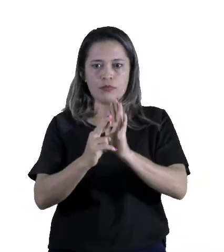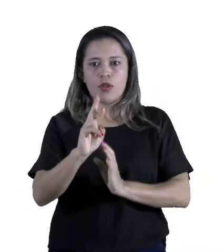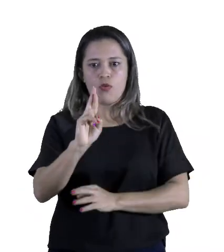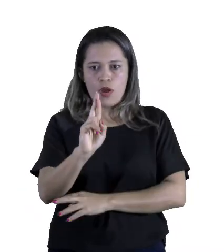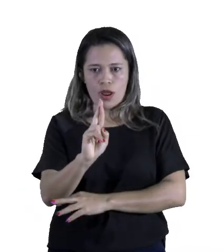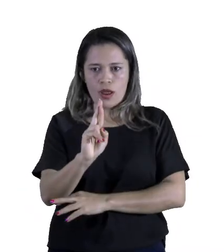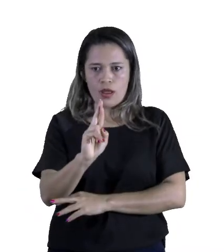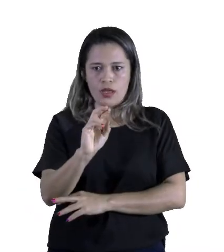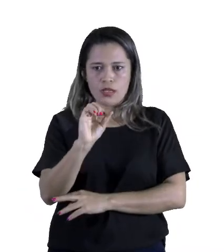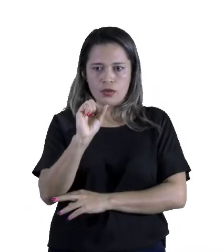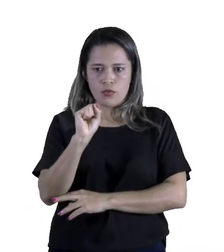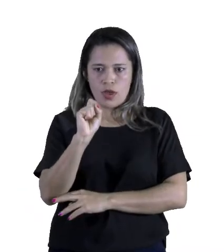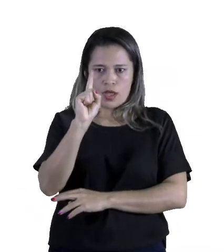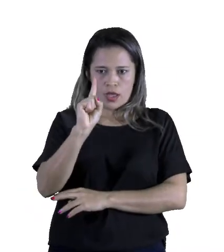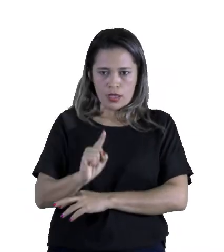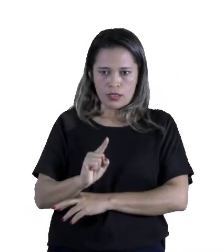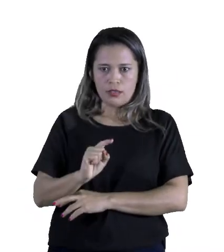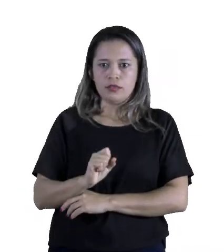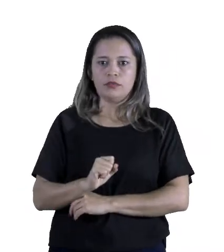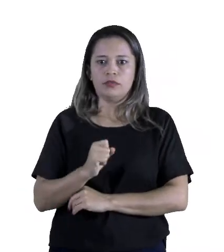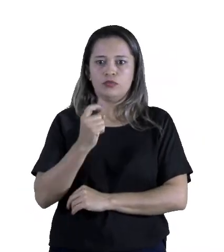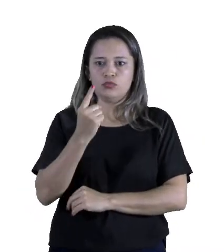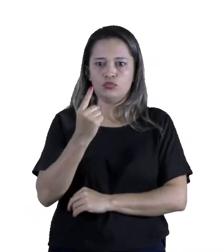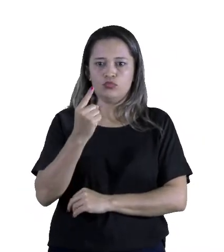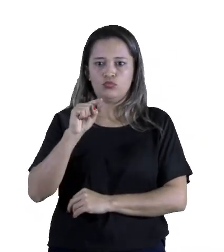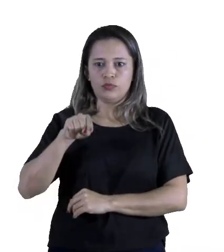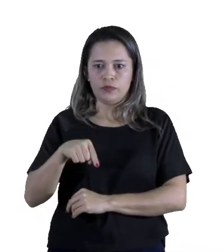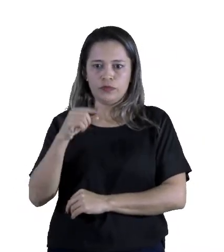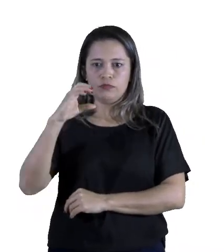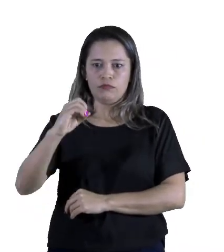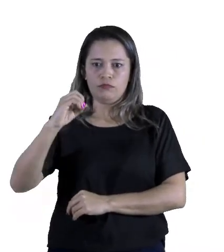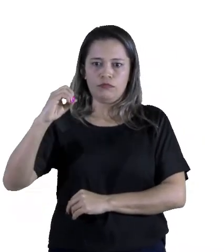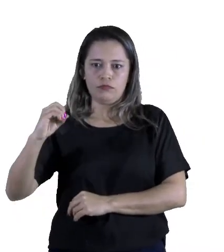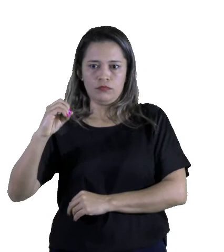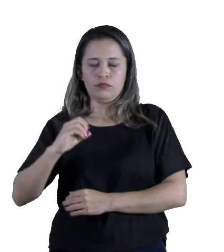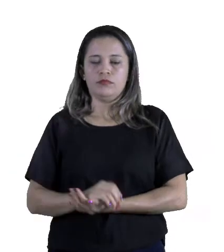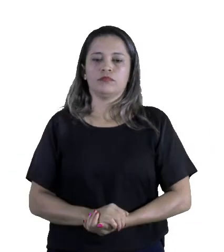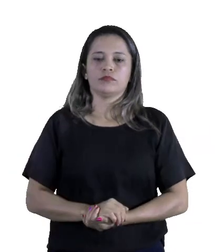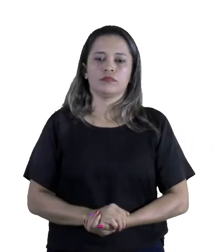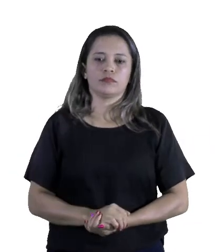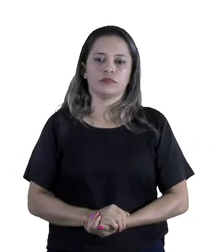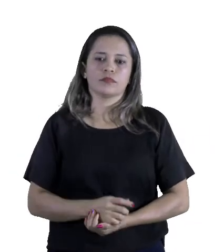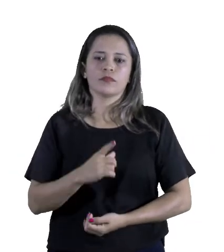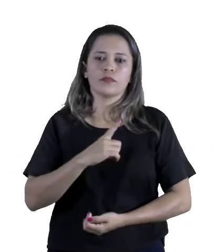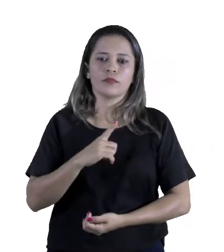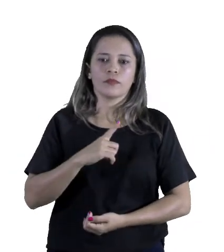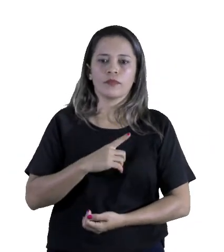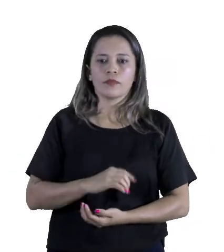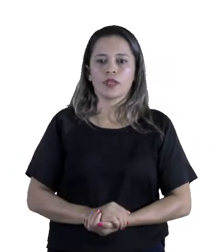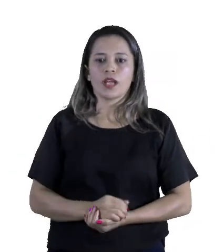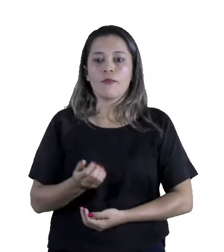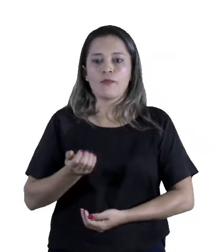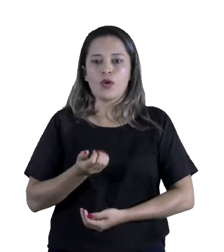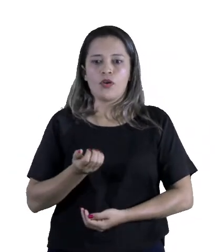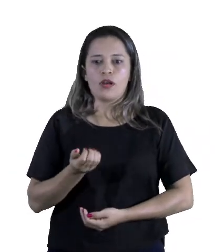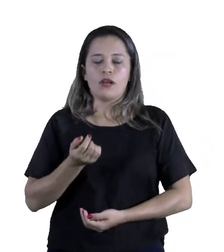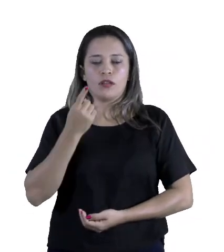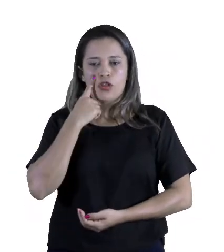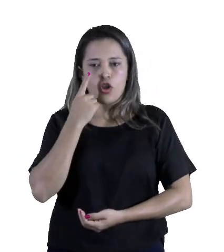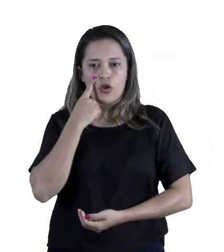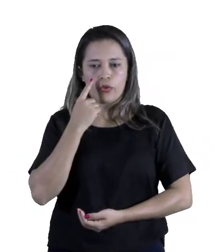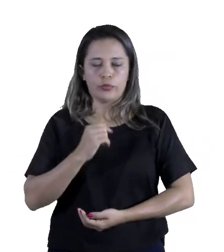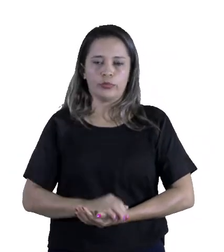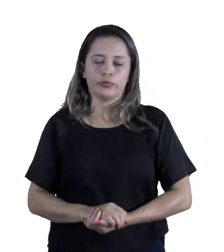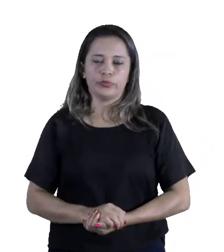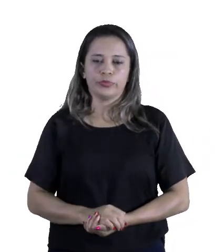o cifrãozinho 1,00, R$1. E aí nós temos aí as moedas,